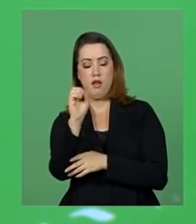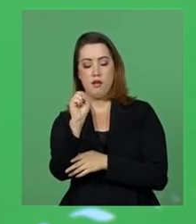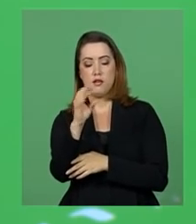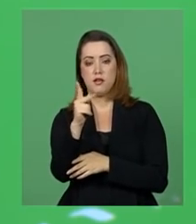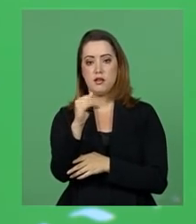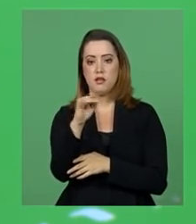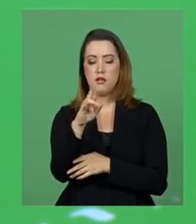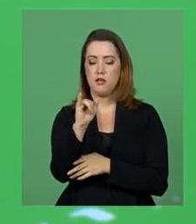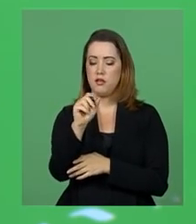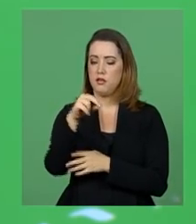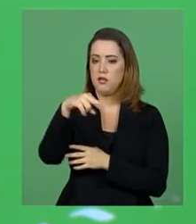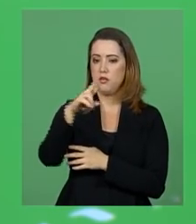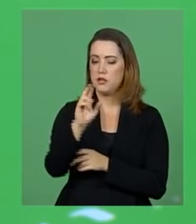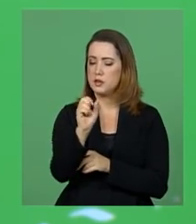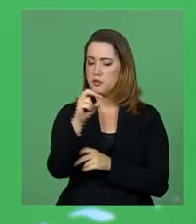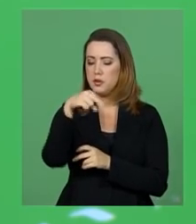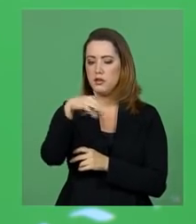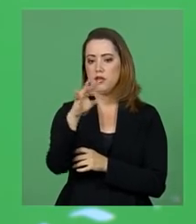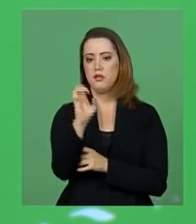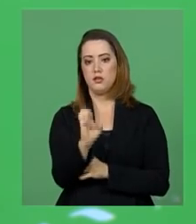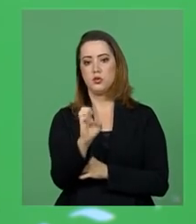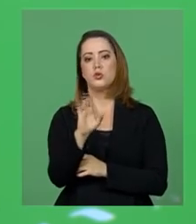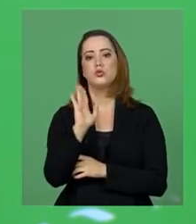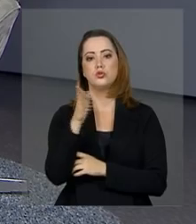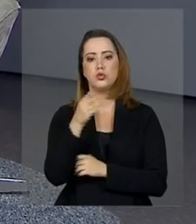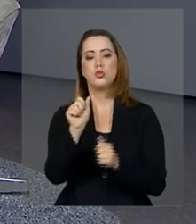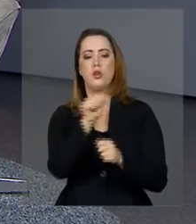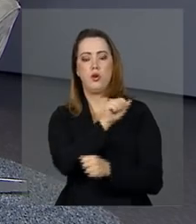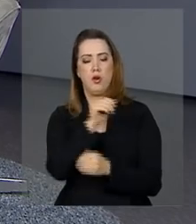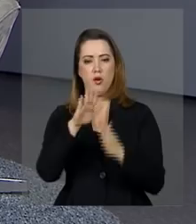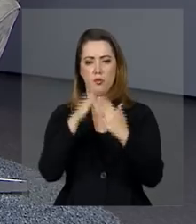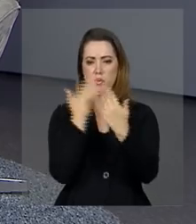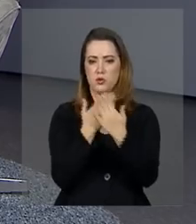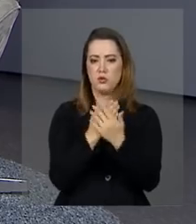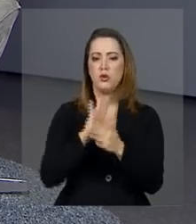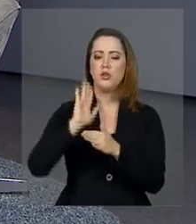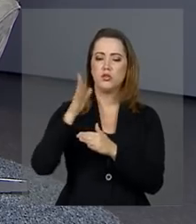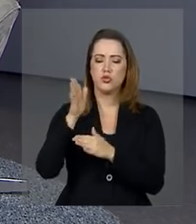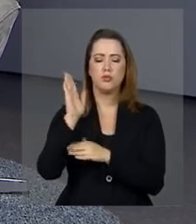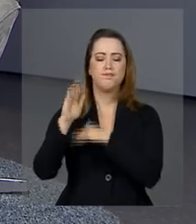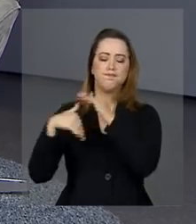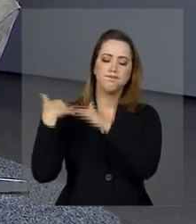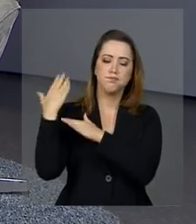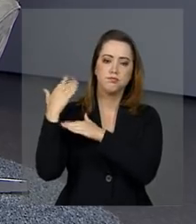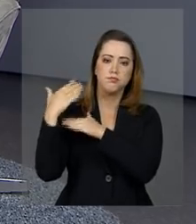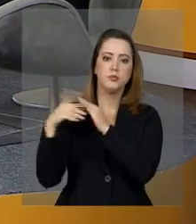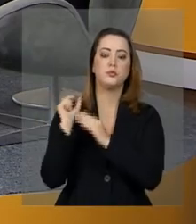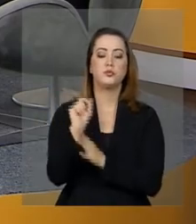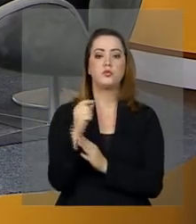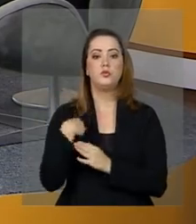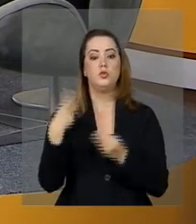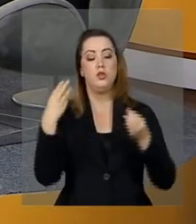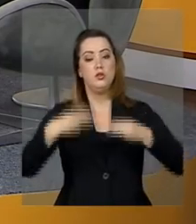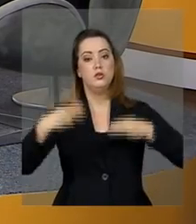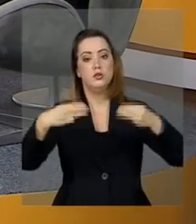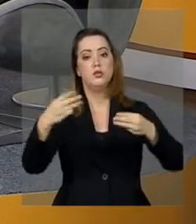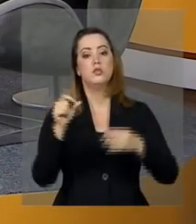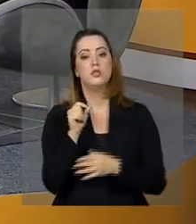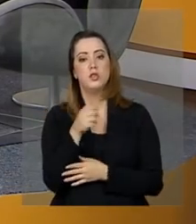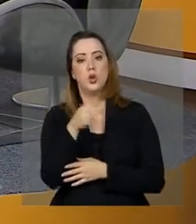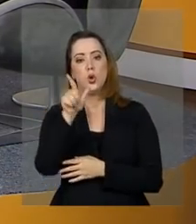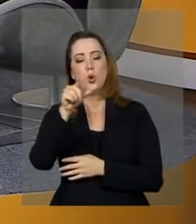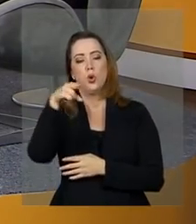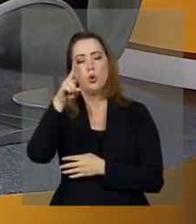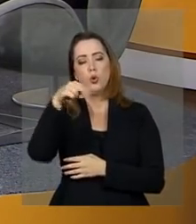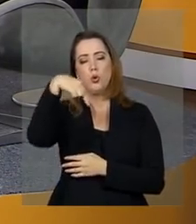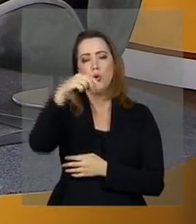de ensino superior mais antiga do país. Tá certo. Então nós vamos aproveitar e ir à Esplanada dos Ministérios, dessa vez falar com a repórter Luana Karen,